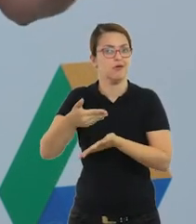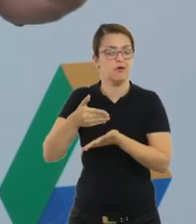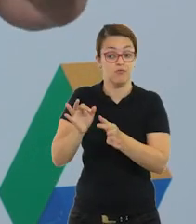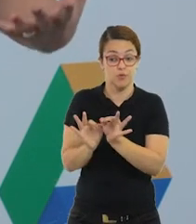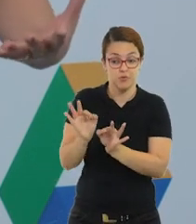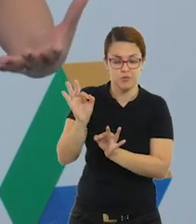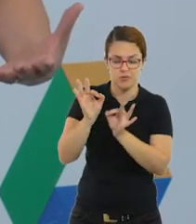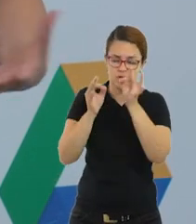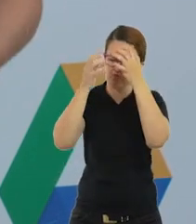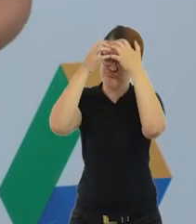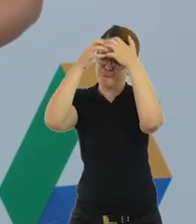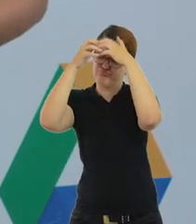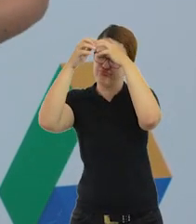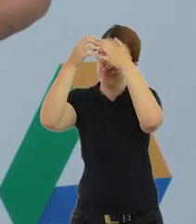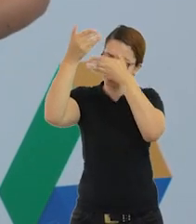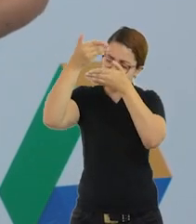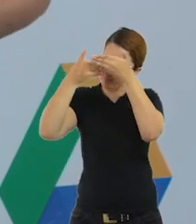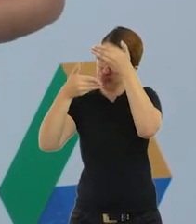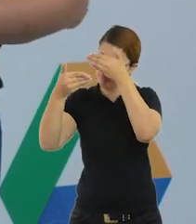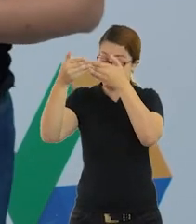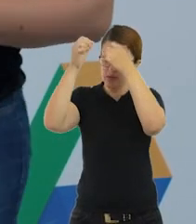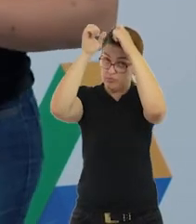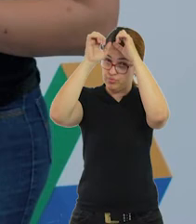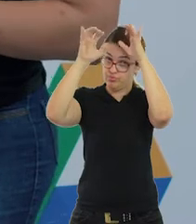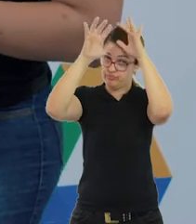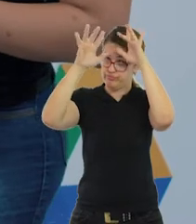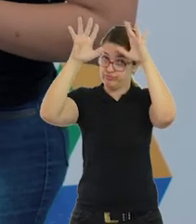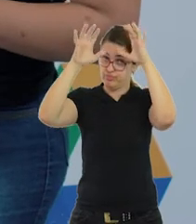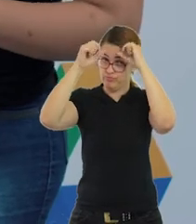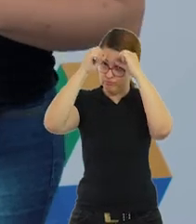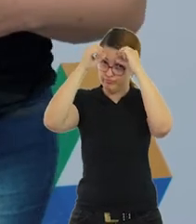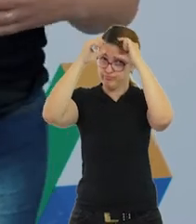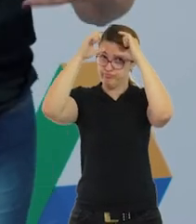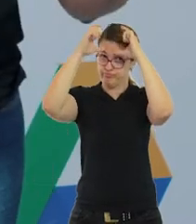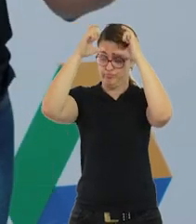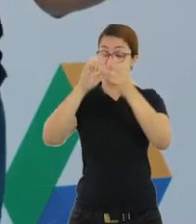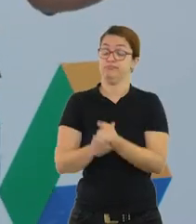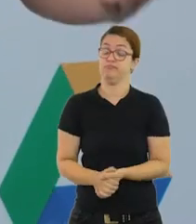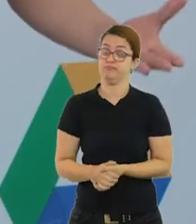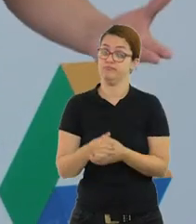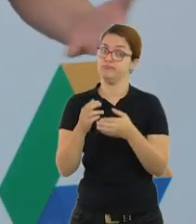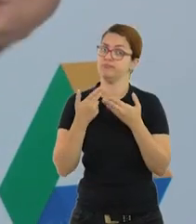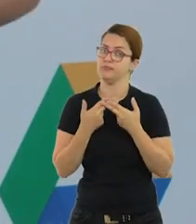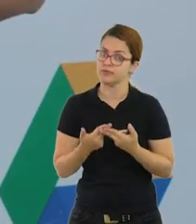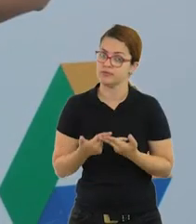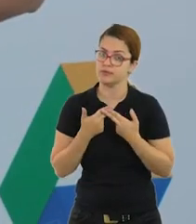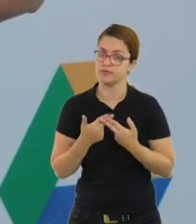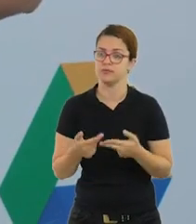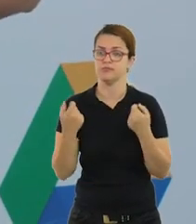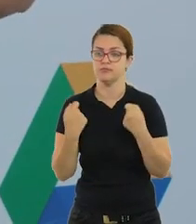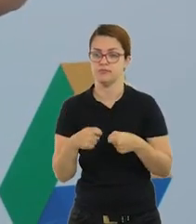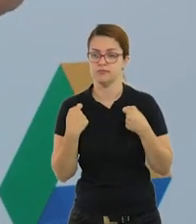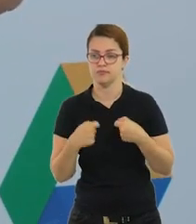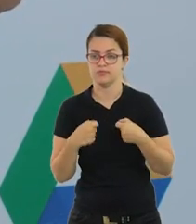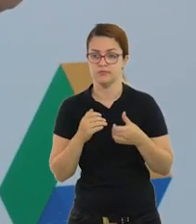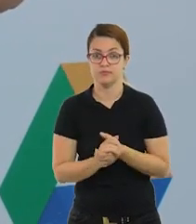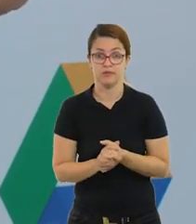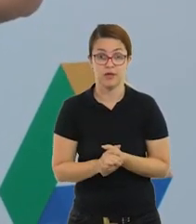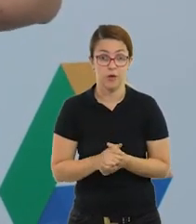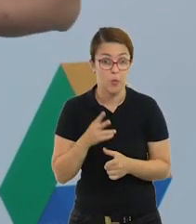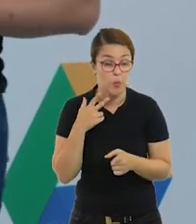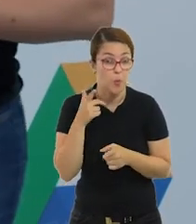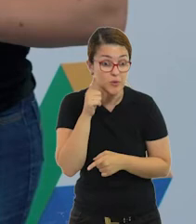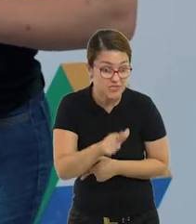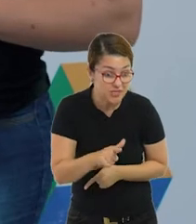vai organizar o aprendizado dela e às vezes até o raciocínio. É preciso ser paciente e comemorar sempre a